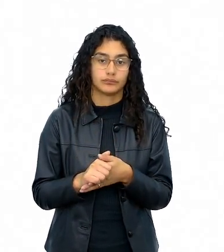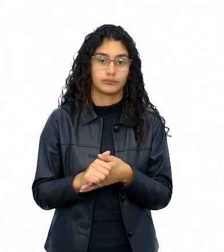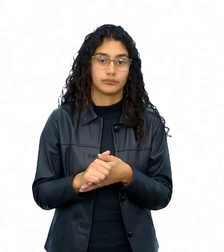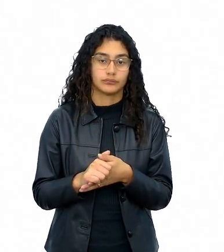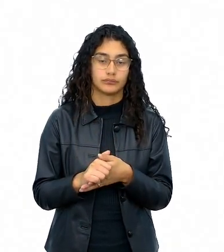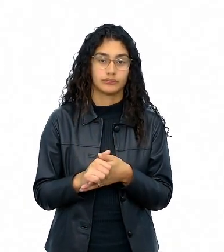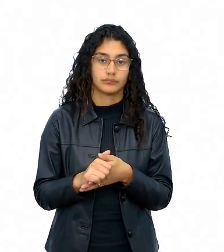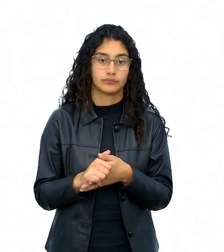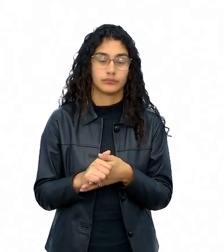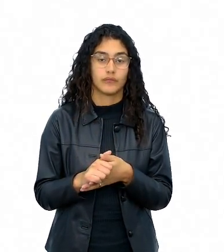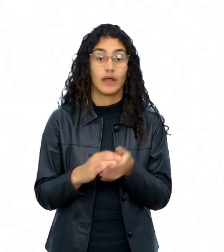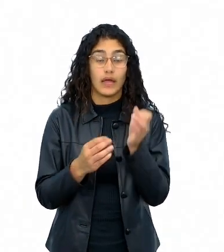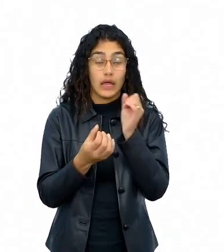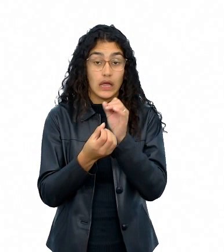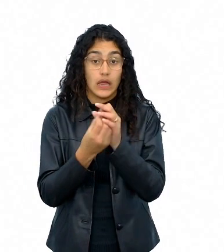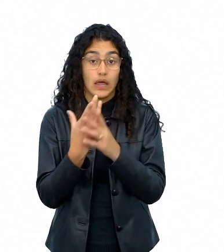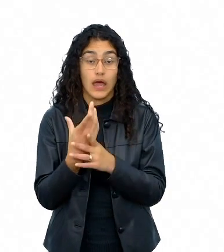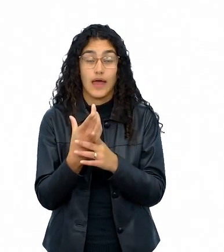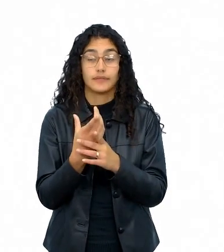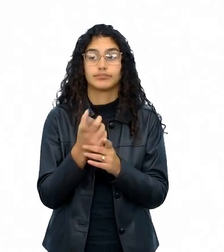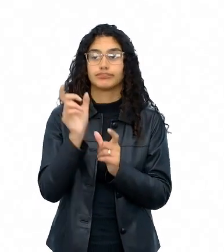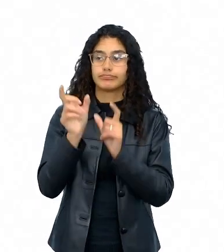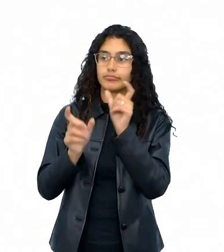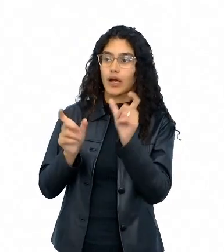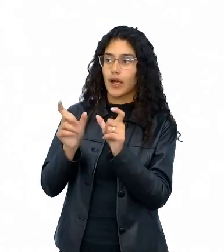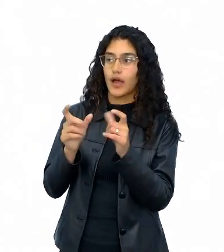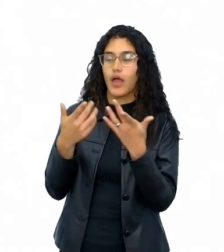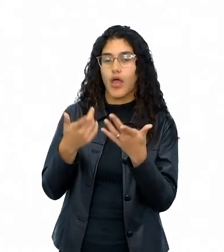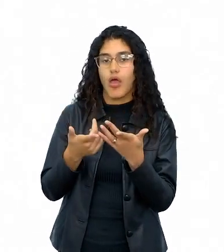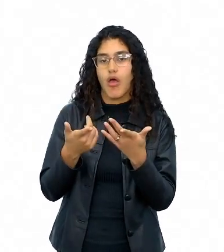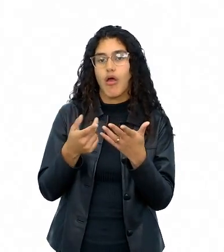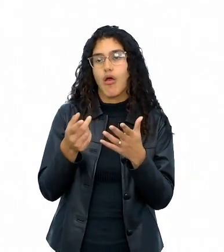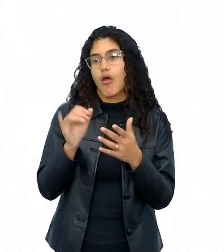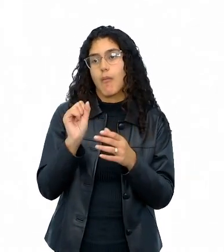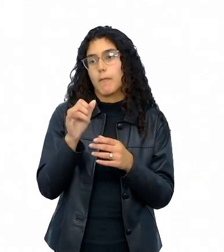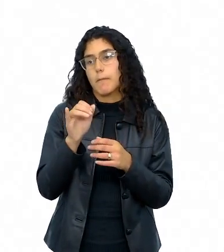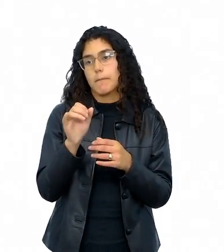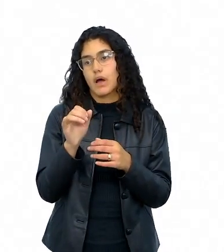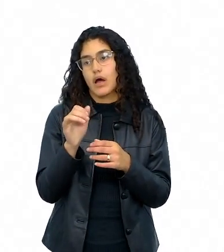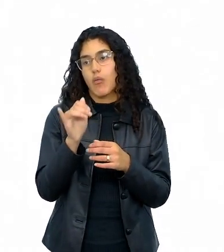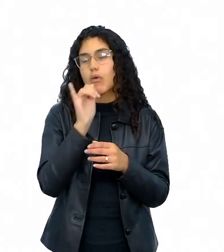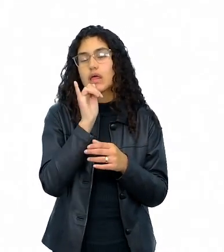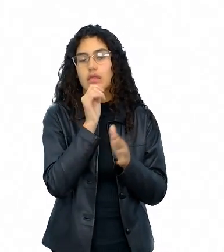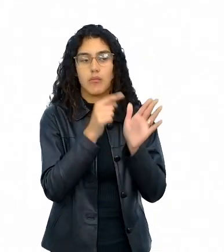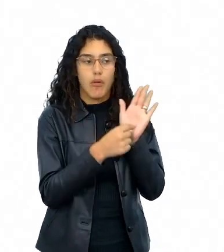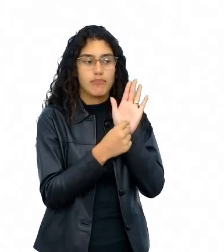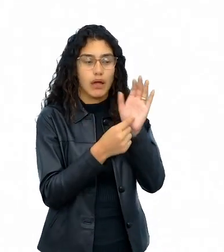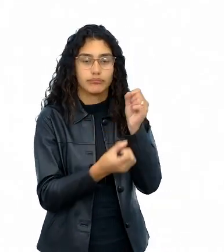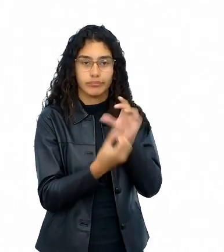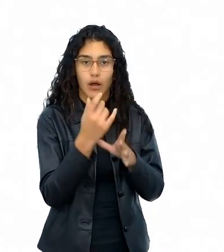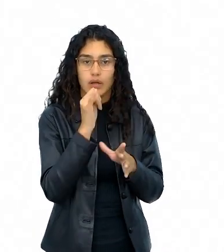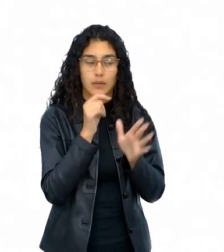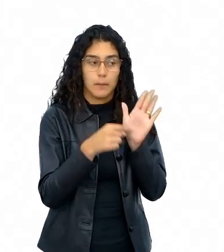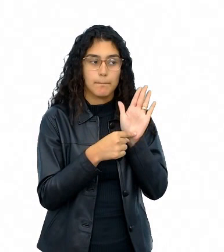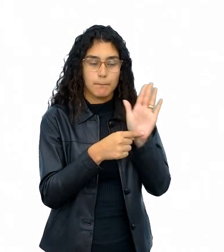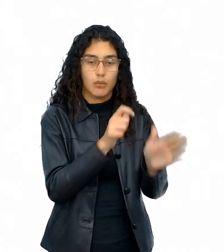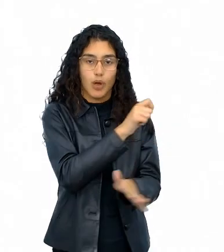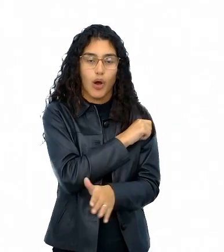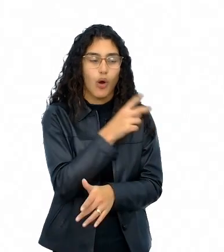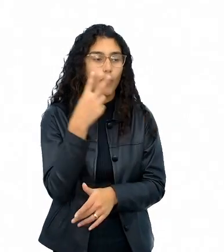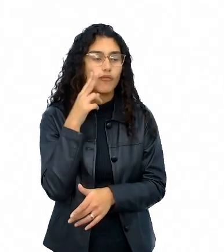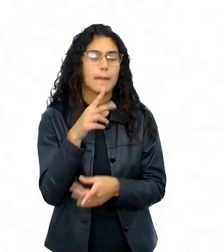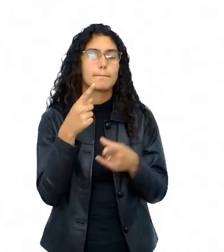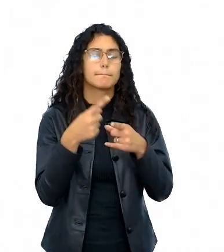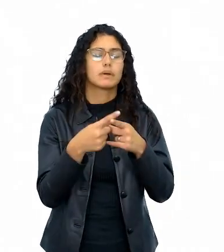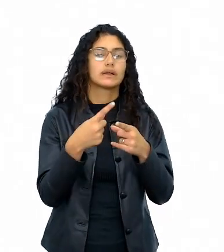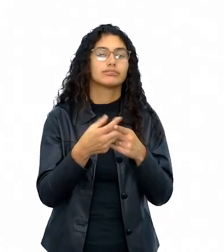de repente uma questão para que como se fosse um exemplo para ele, tá? Por quê? Porque senão